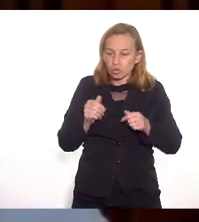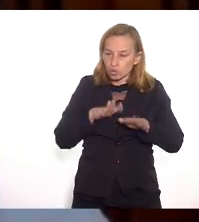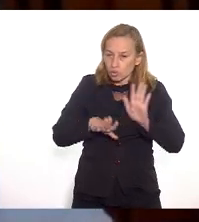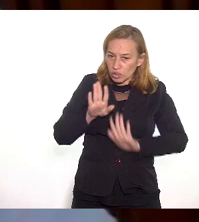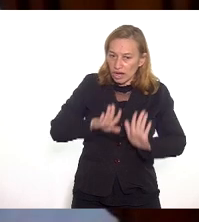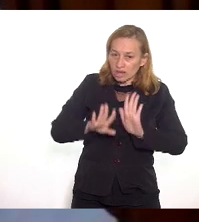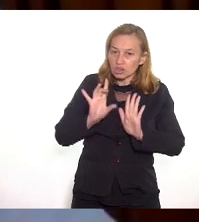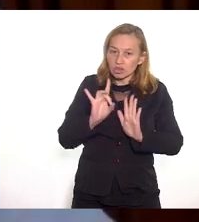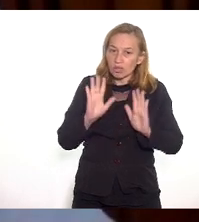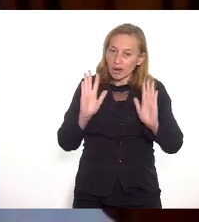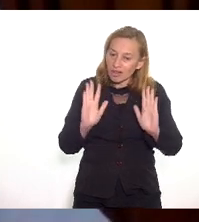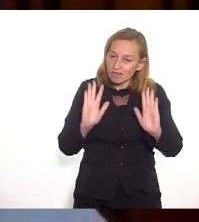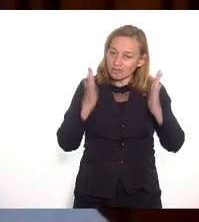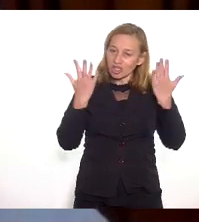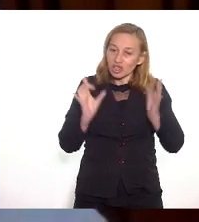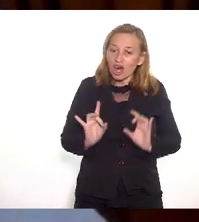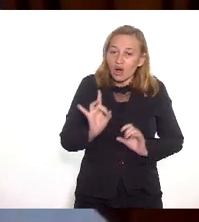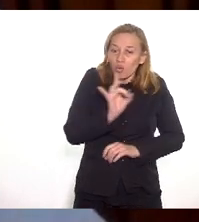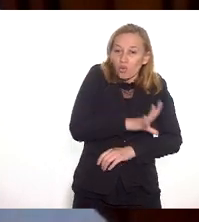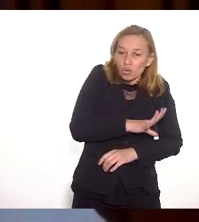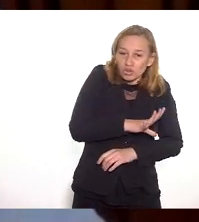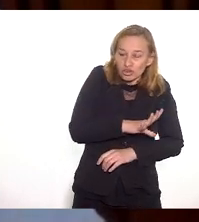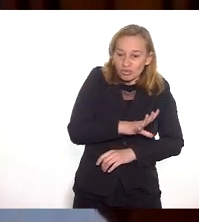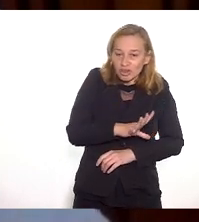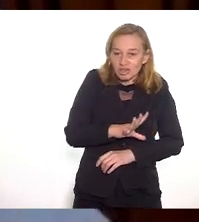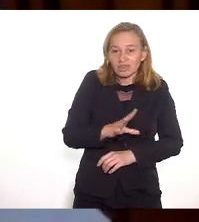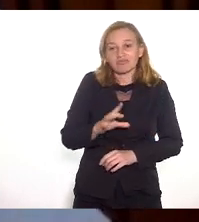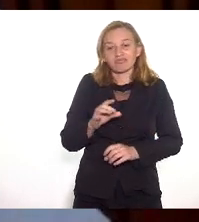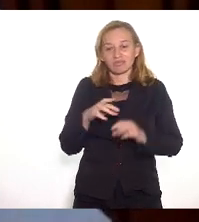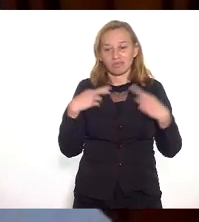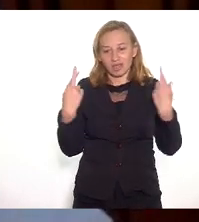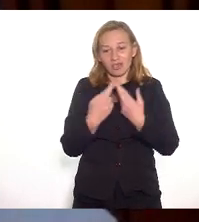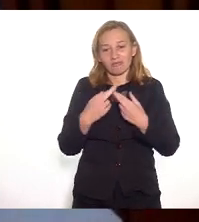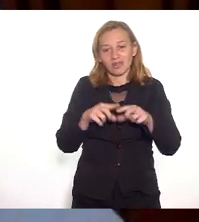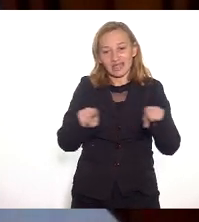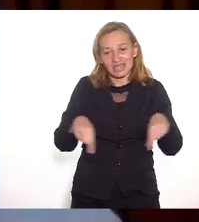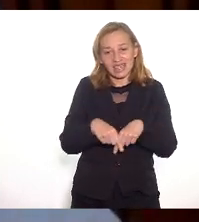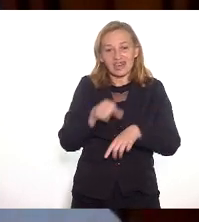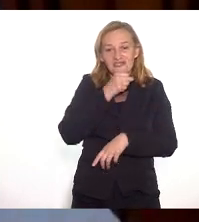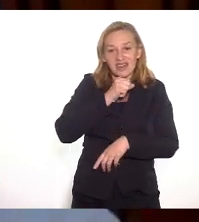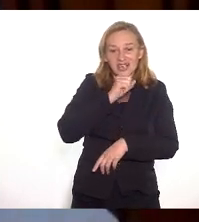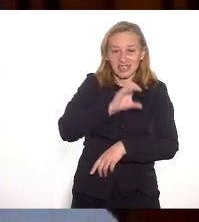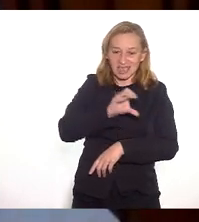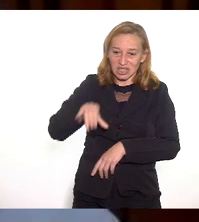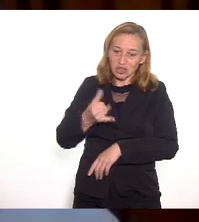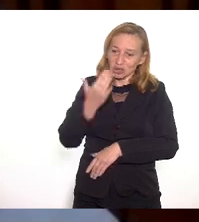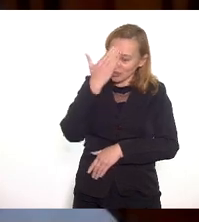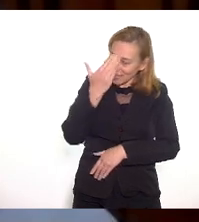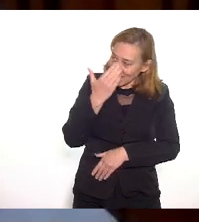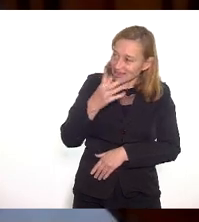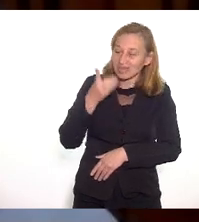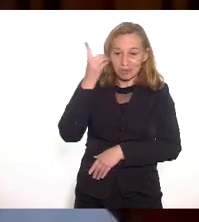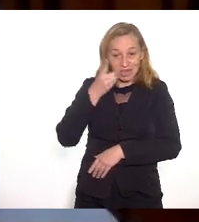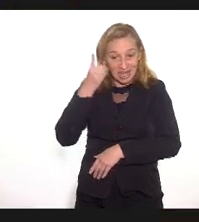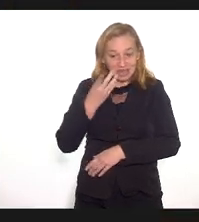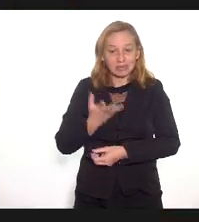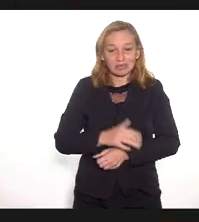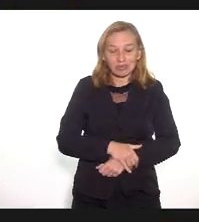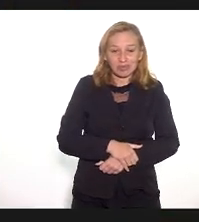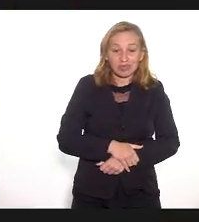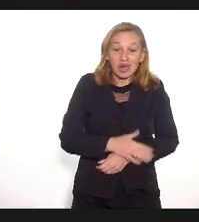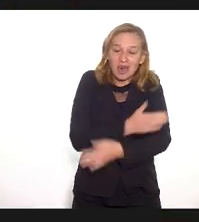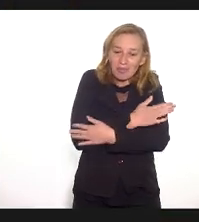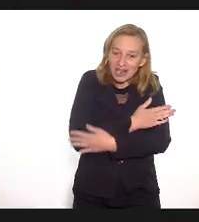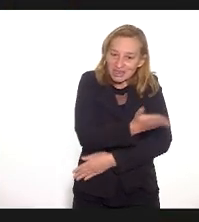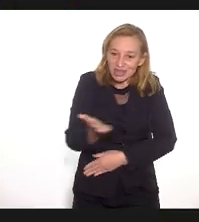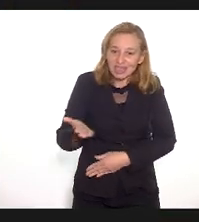celebrar nossa última reunião na sala da CCJ. Então, obrigado, deputado Luiz. Valeu, abraço a todos